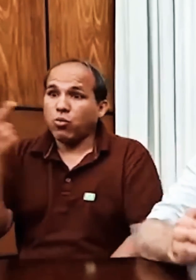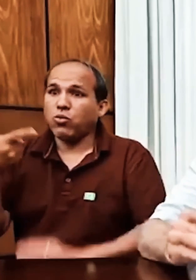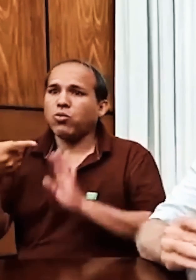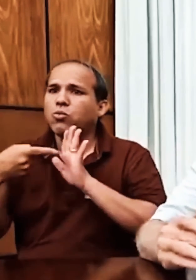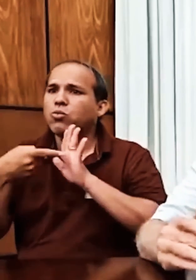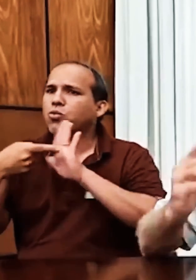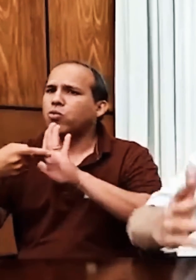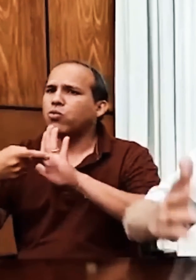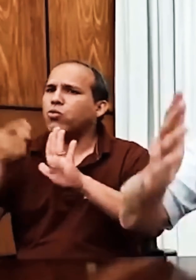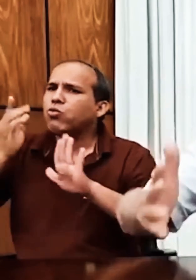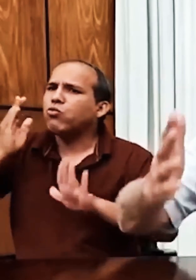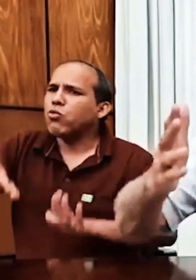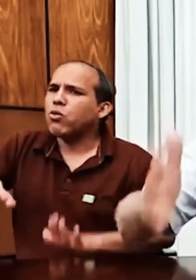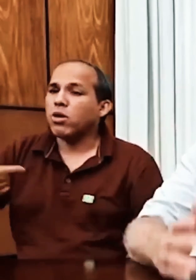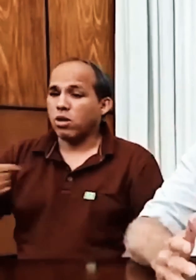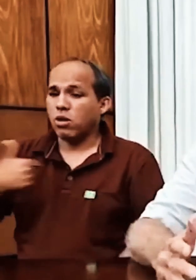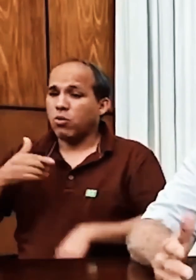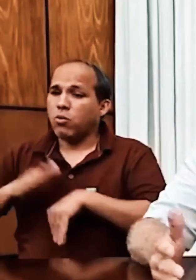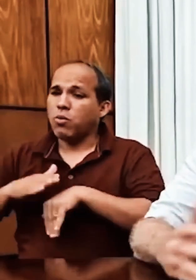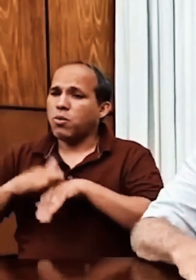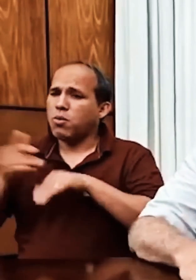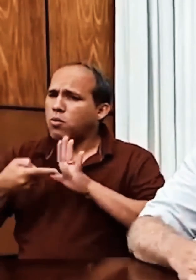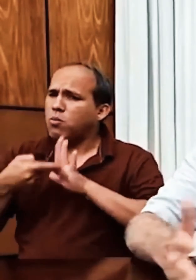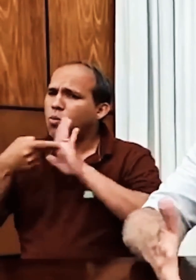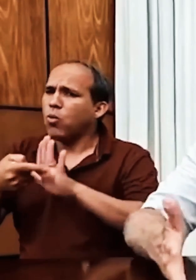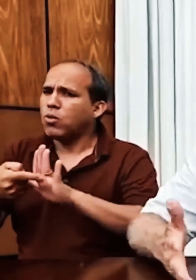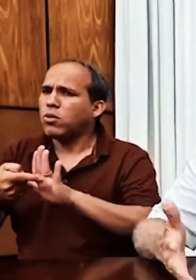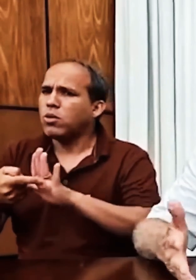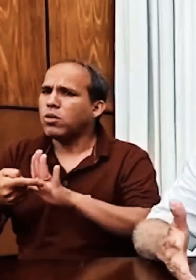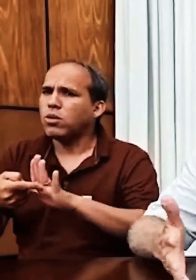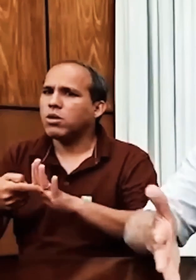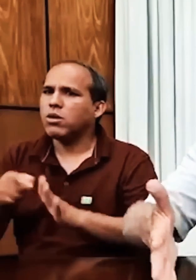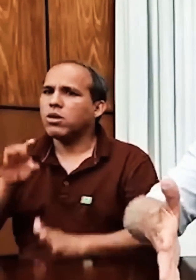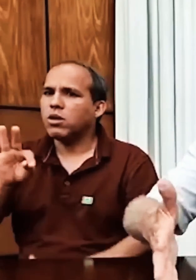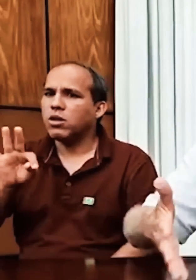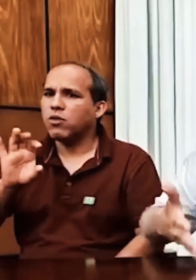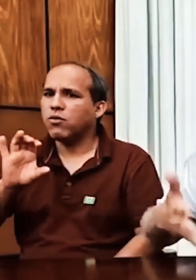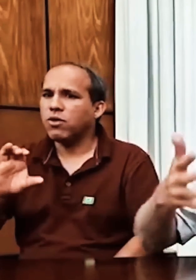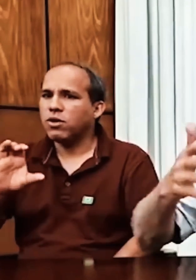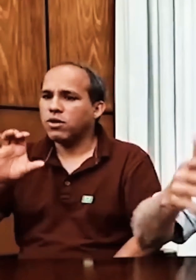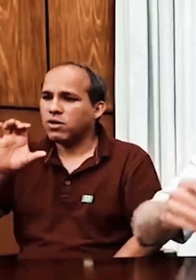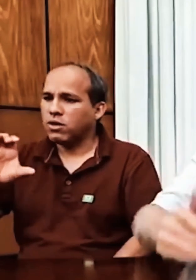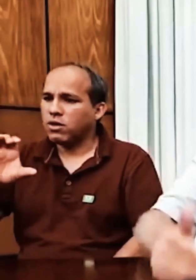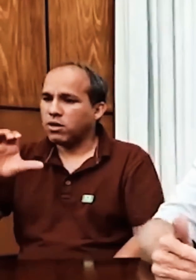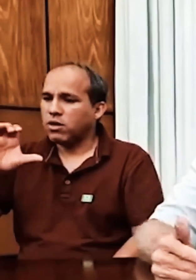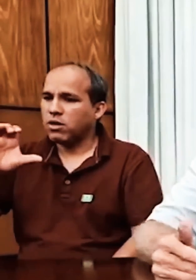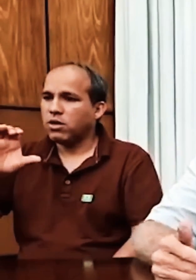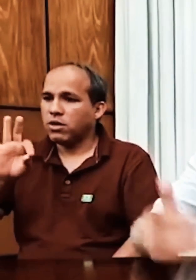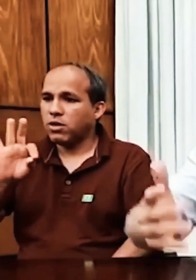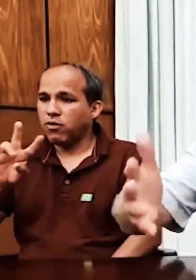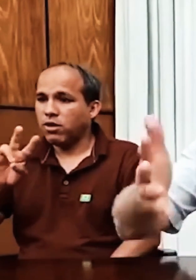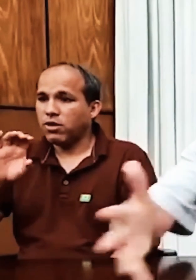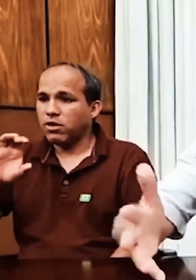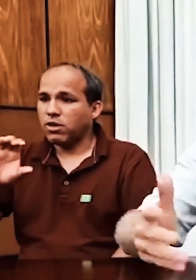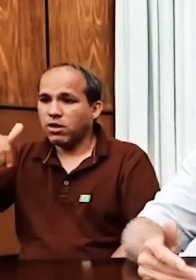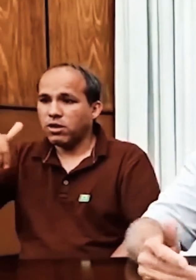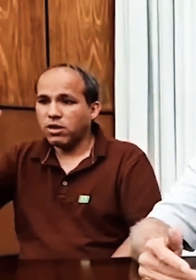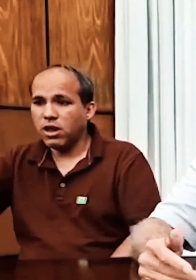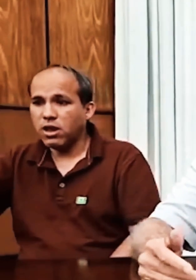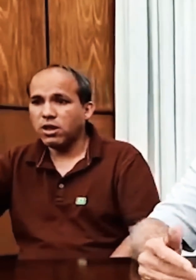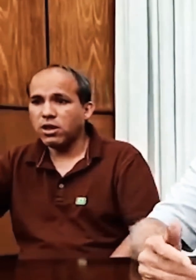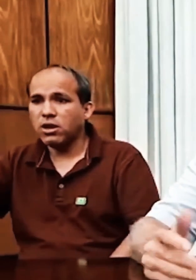mostramos. O que eu mostrei. E repito, a TV CNN transmitiu a minha live. Está tudo